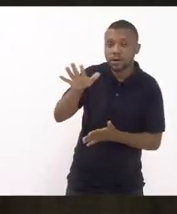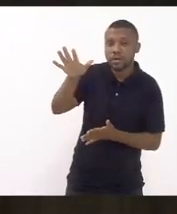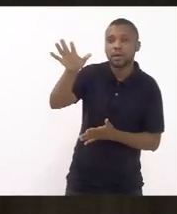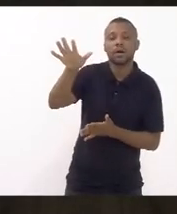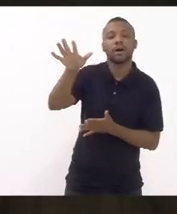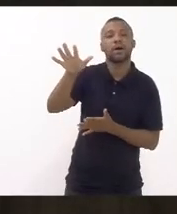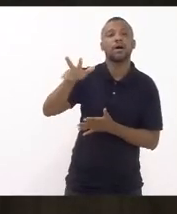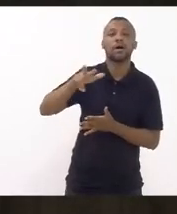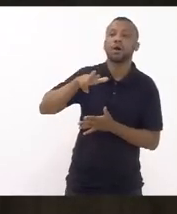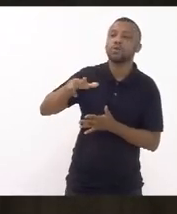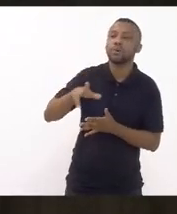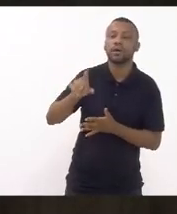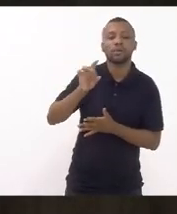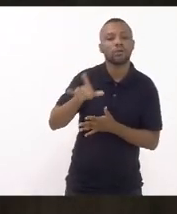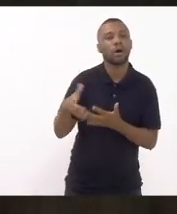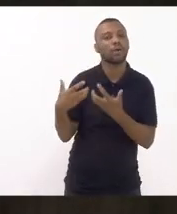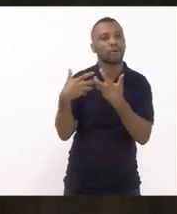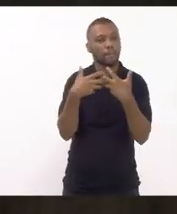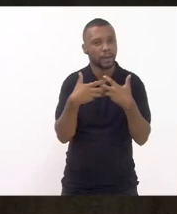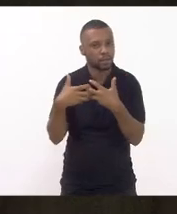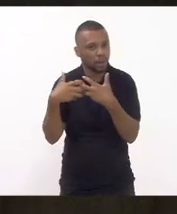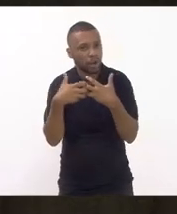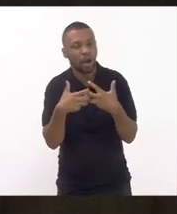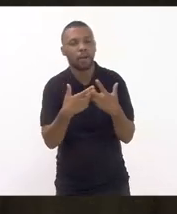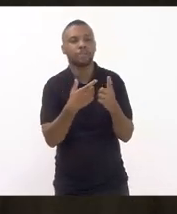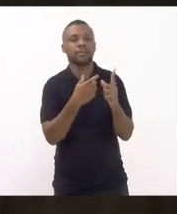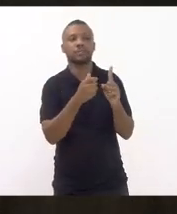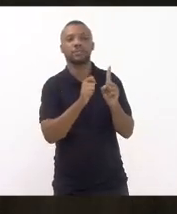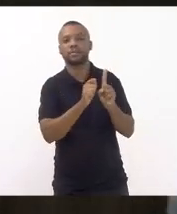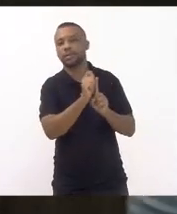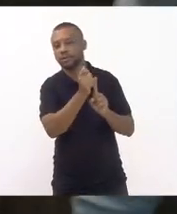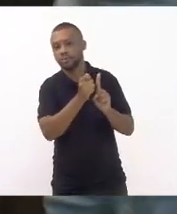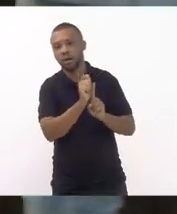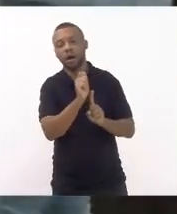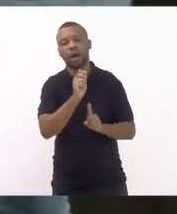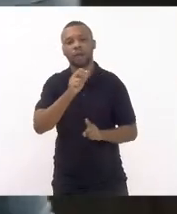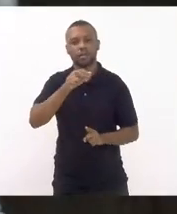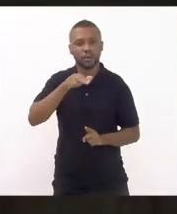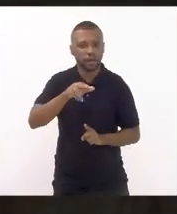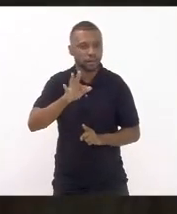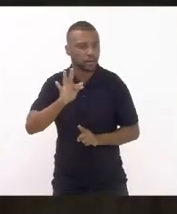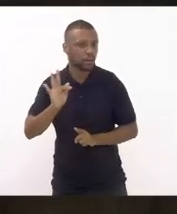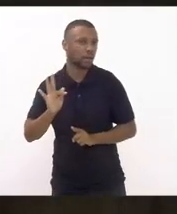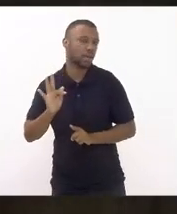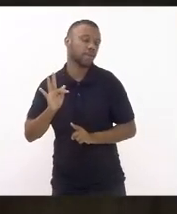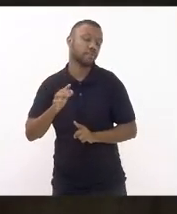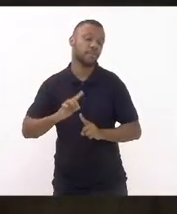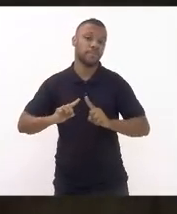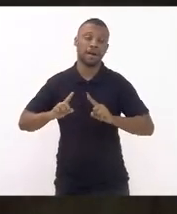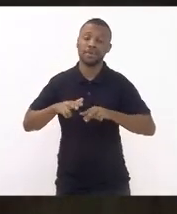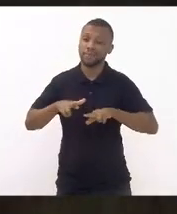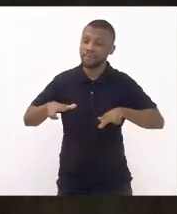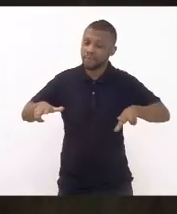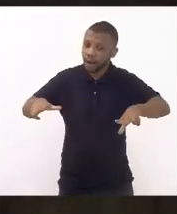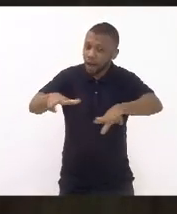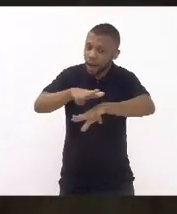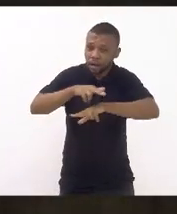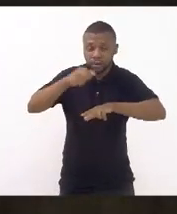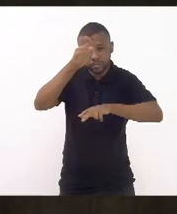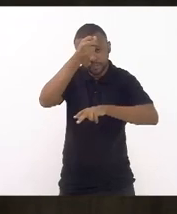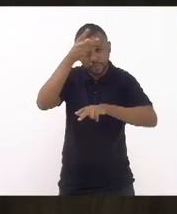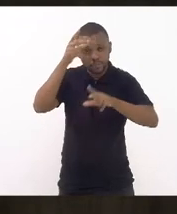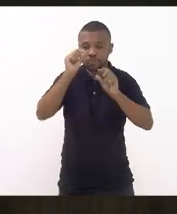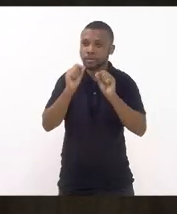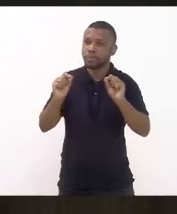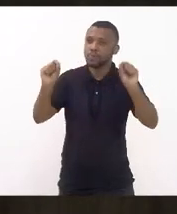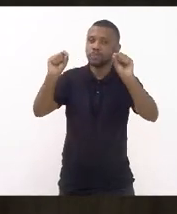de Petrópolis, Teresópolis, Friburgo, mas dos mais diversos municípios. Cidadão constrói